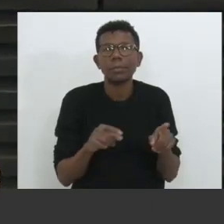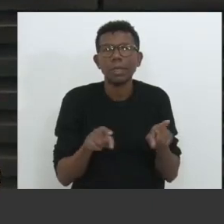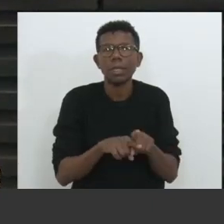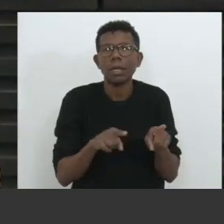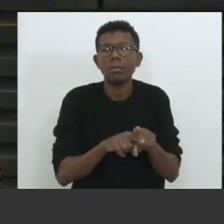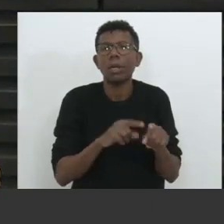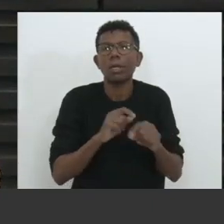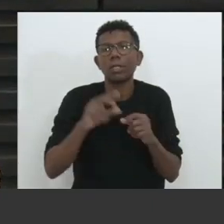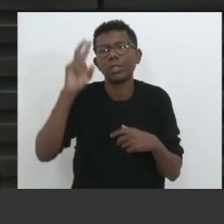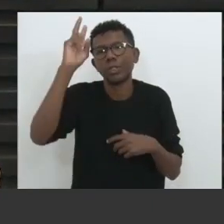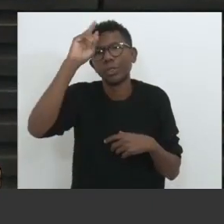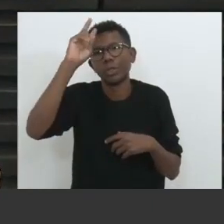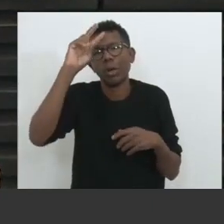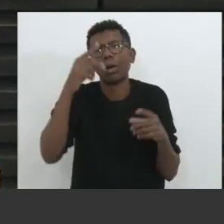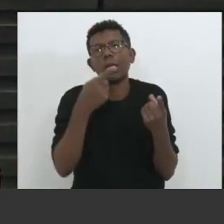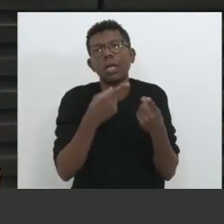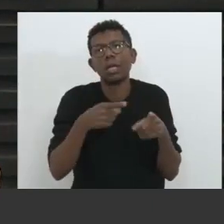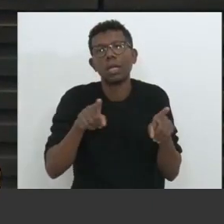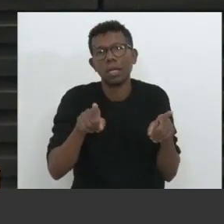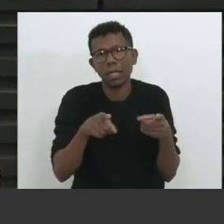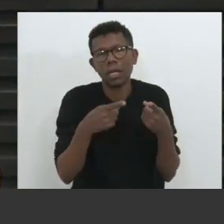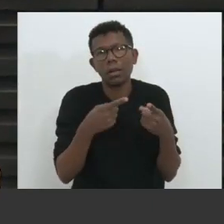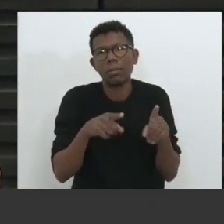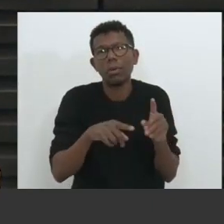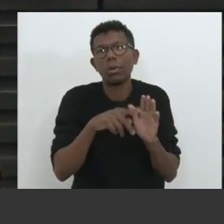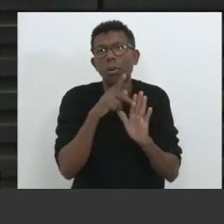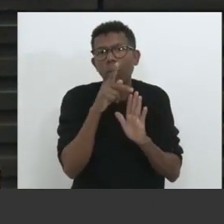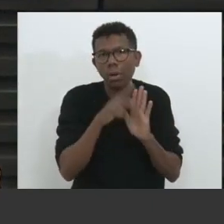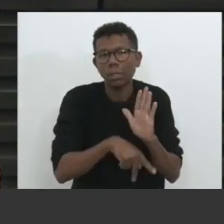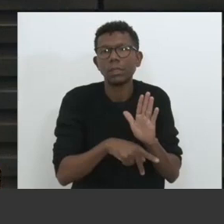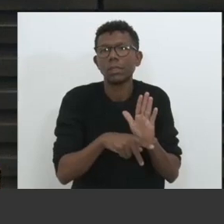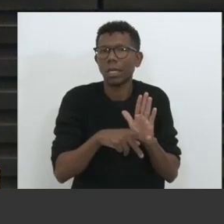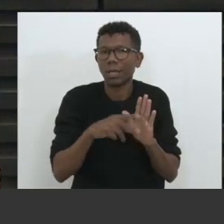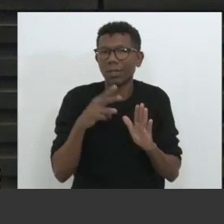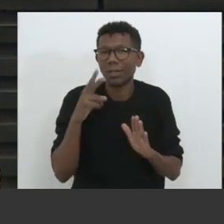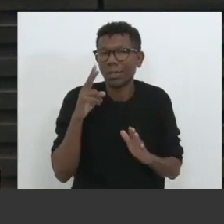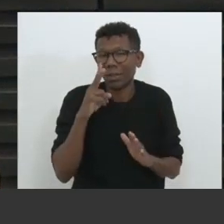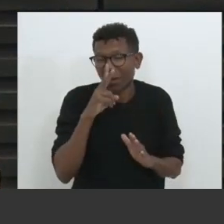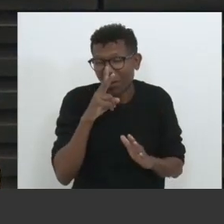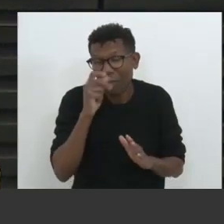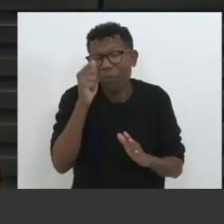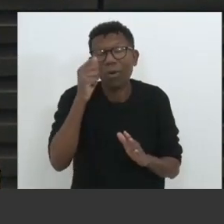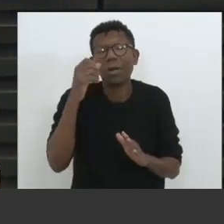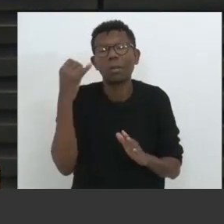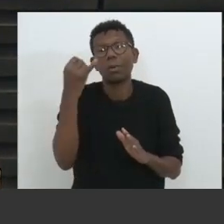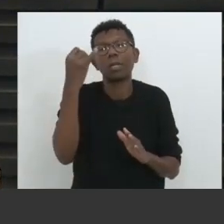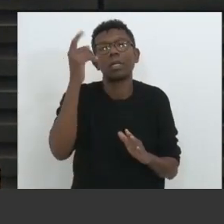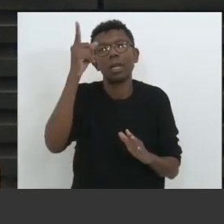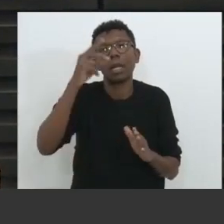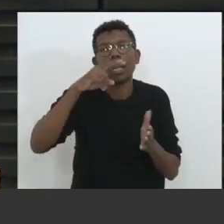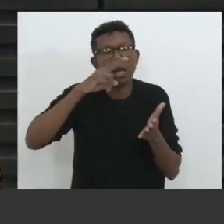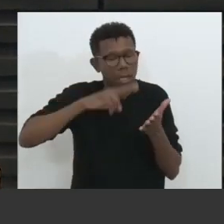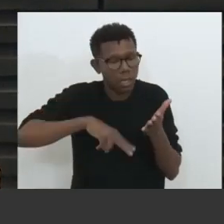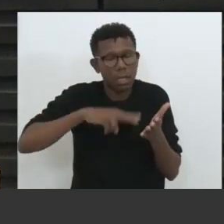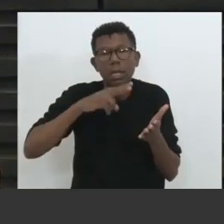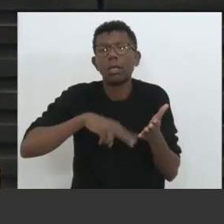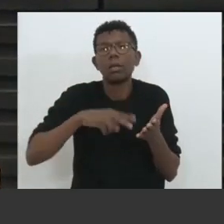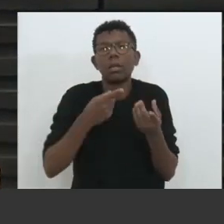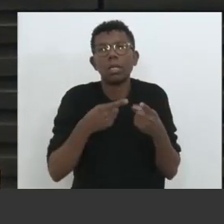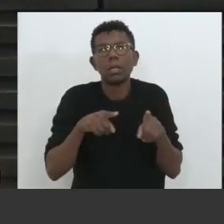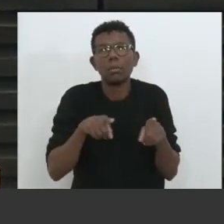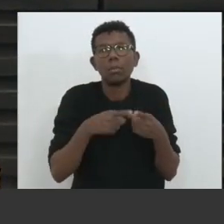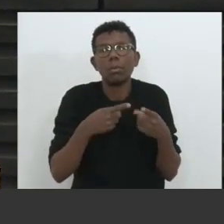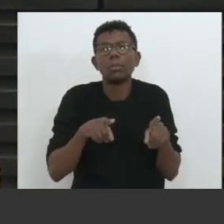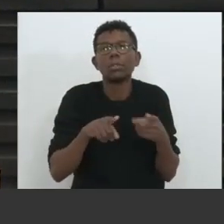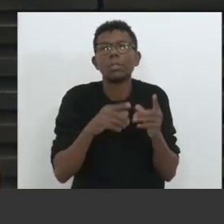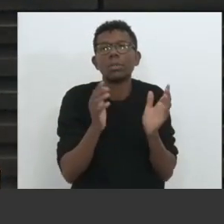destaque na música seus projetos mais bem-sucedidos foram releituras de músicas do Mamonas Assassinas